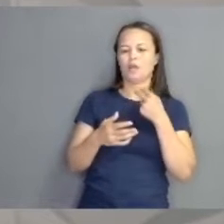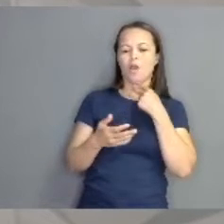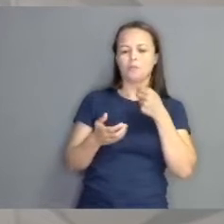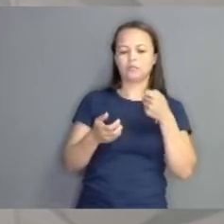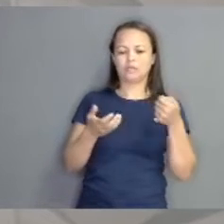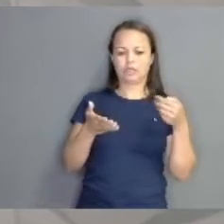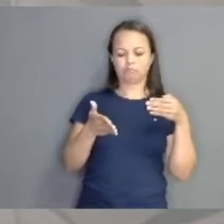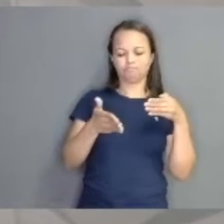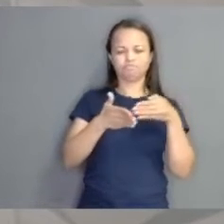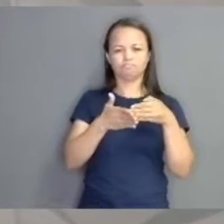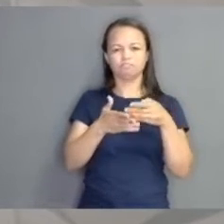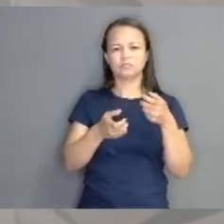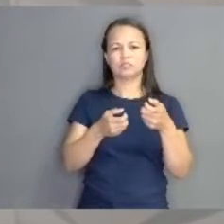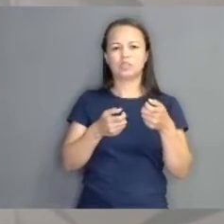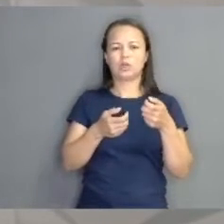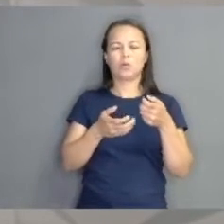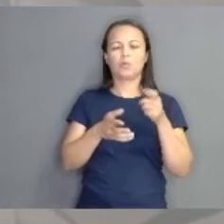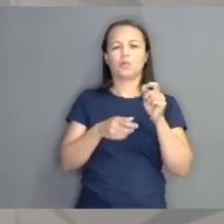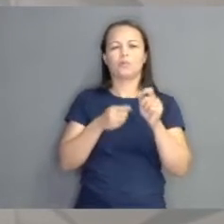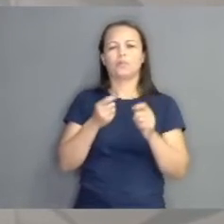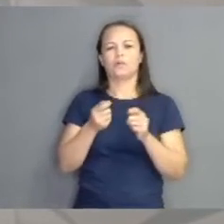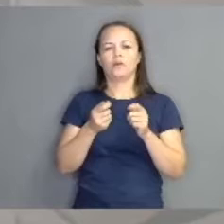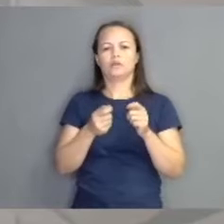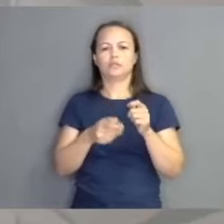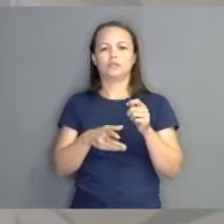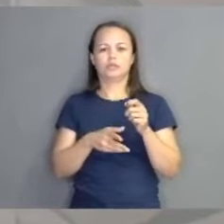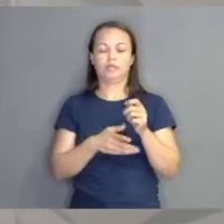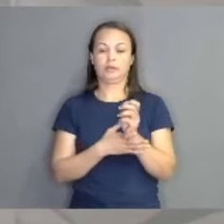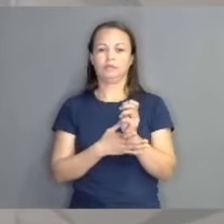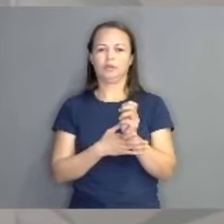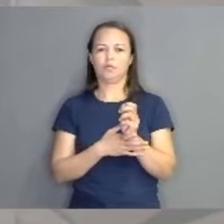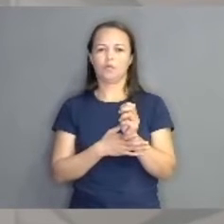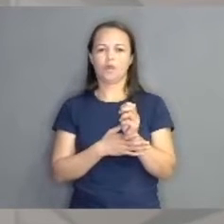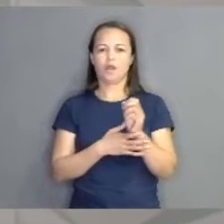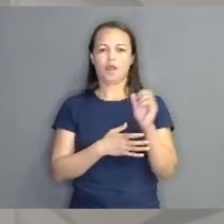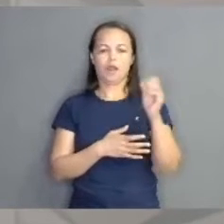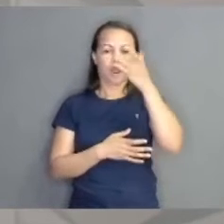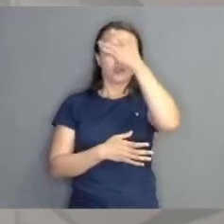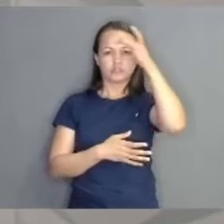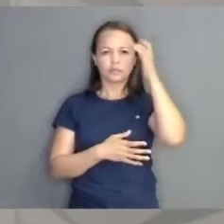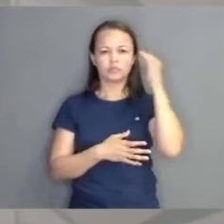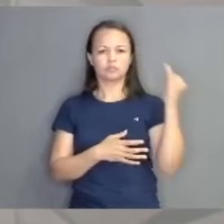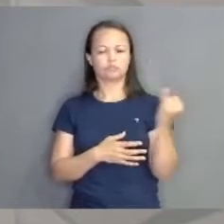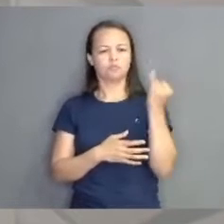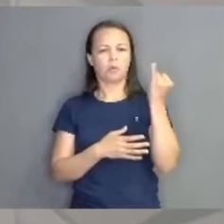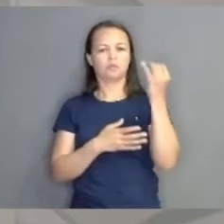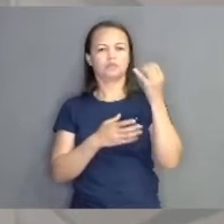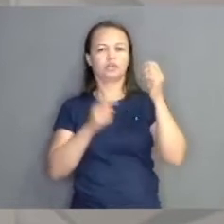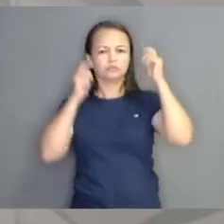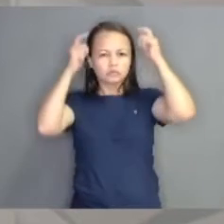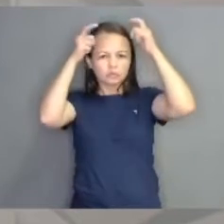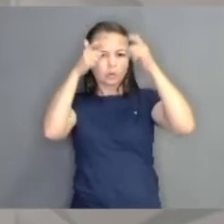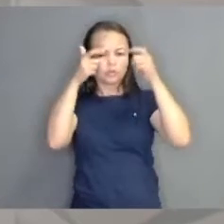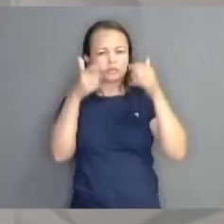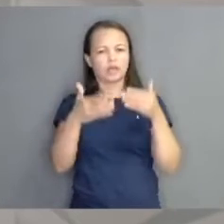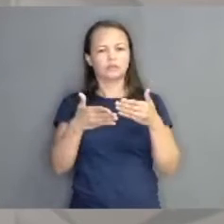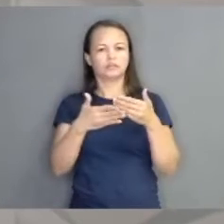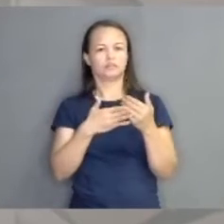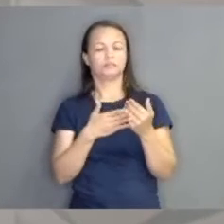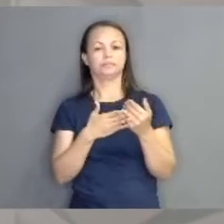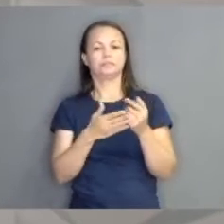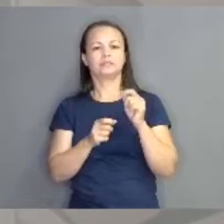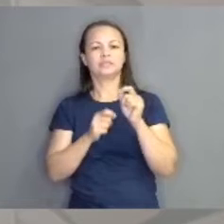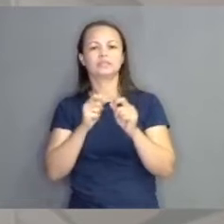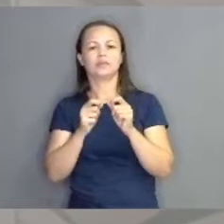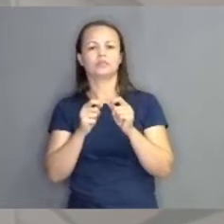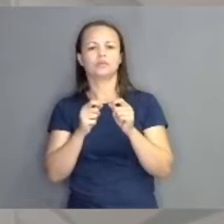na época, filósofos que defendiam essa autoridade do rei, que nós vamos ver numa próxima aula. Mas, por exemplo, existia